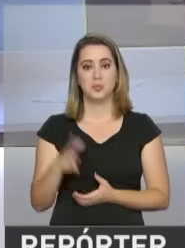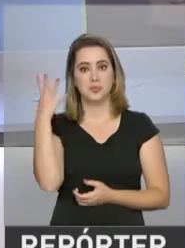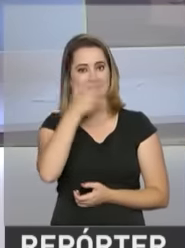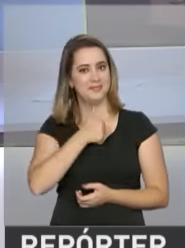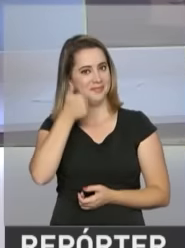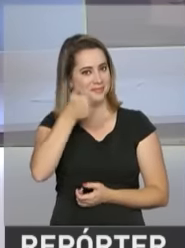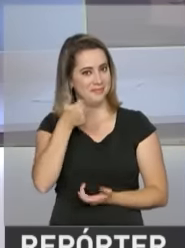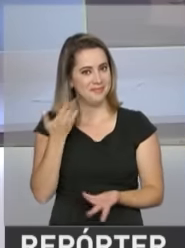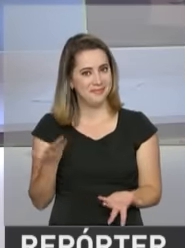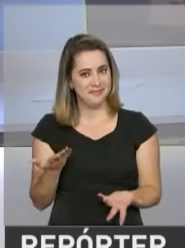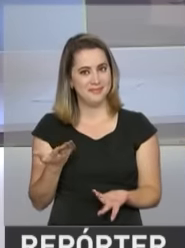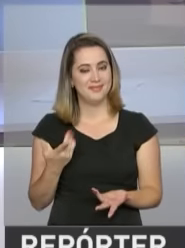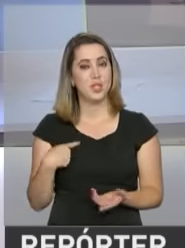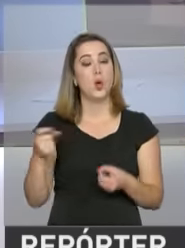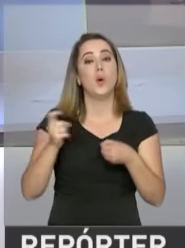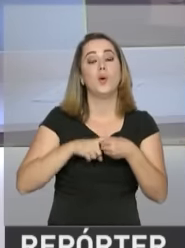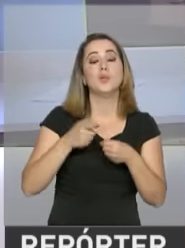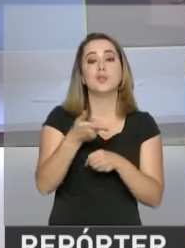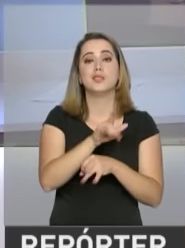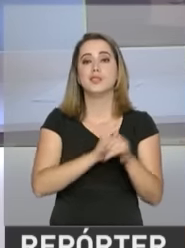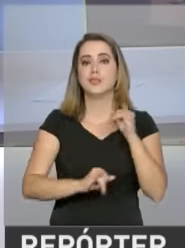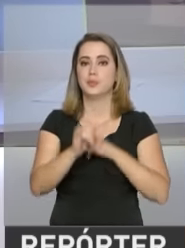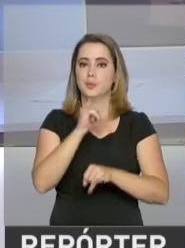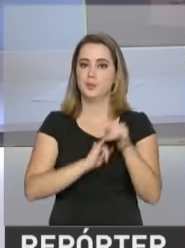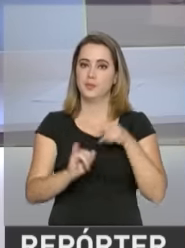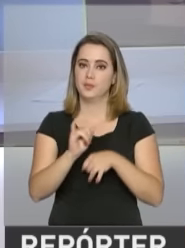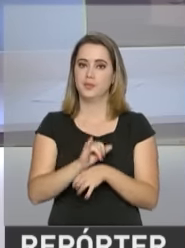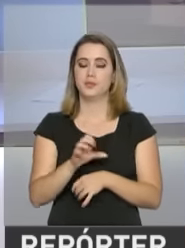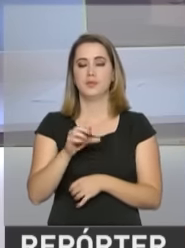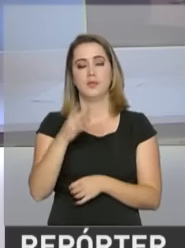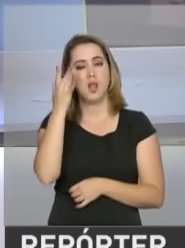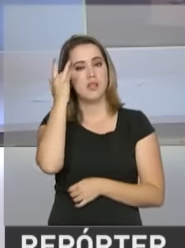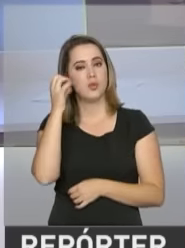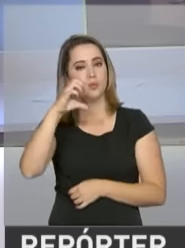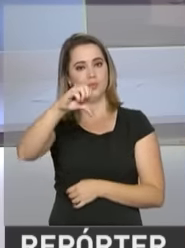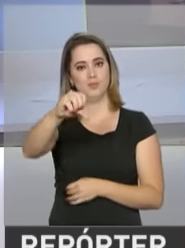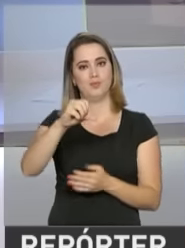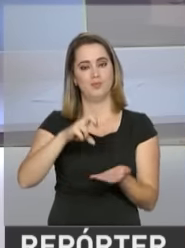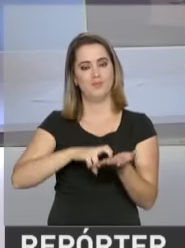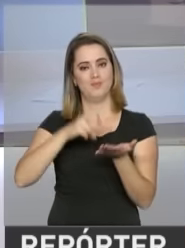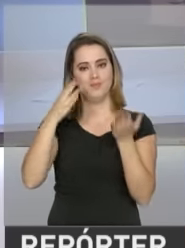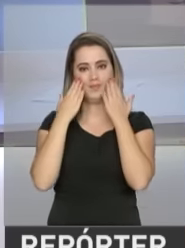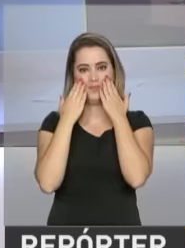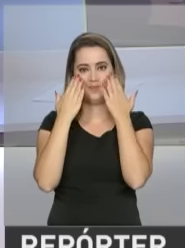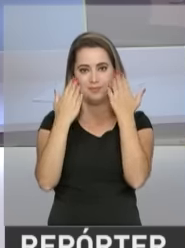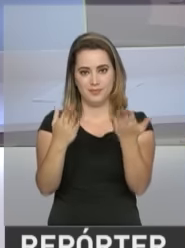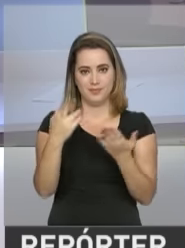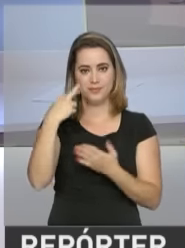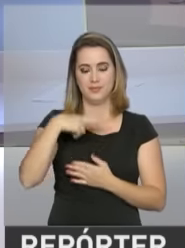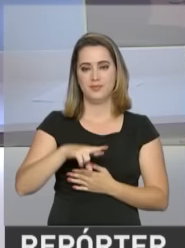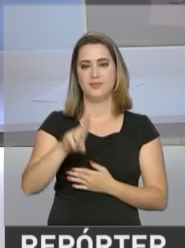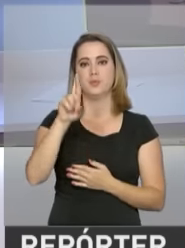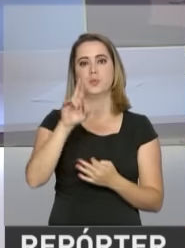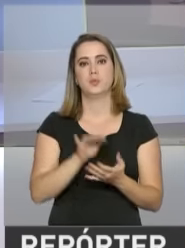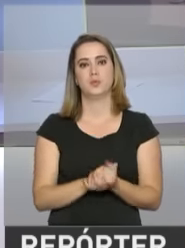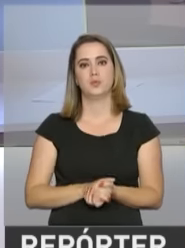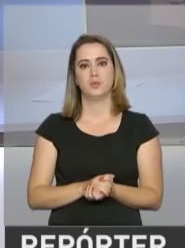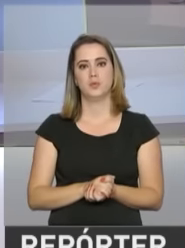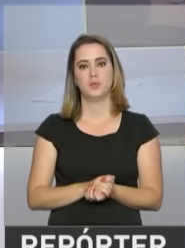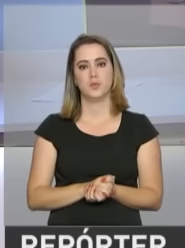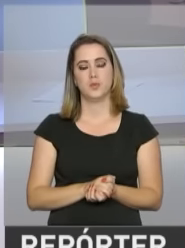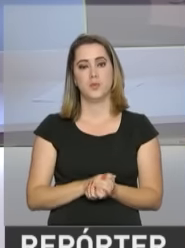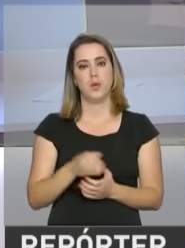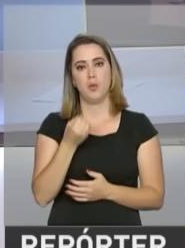Bonito, não é? Nós voltamos a qualquer momento com outras informações ou amanhã às 9 da manhã na primeira edição do Repórter